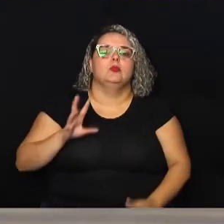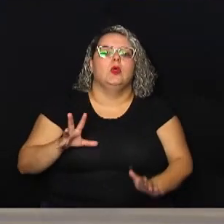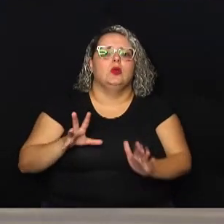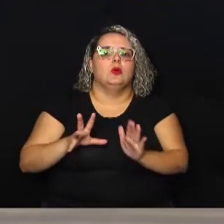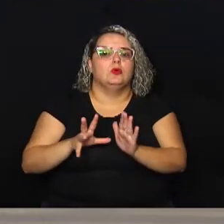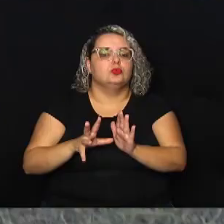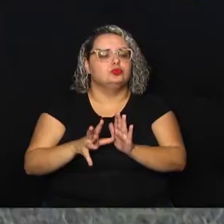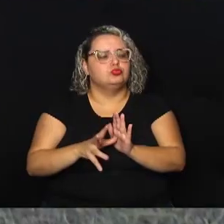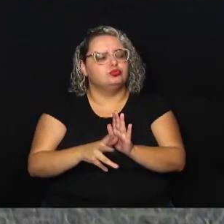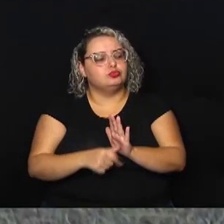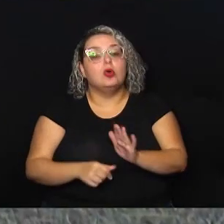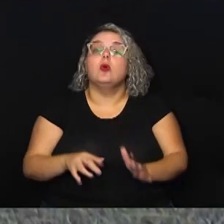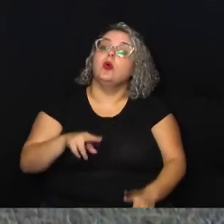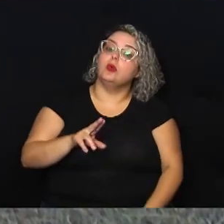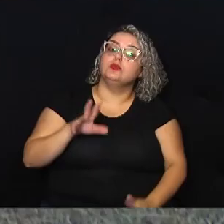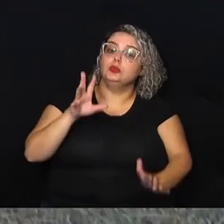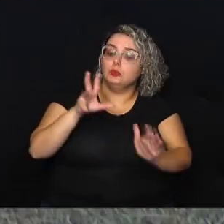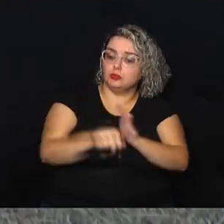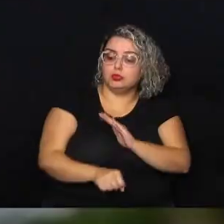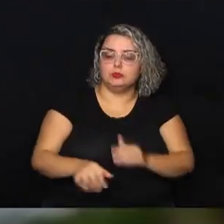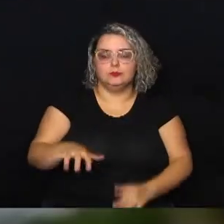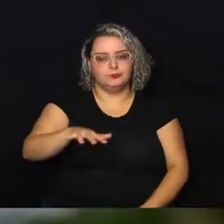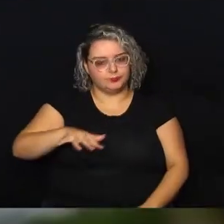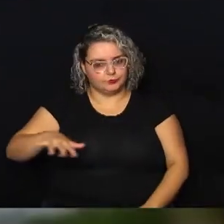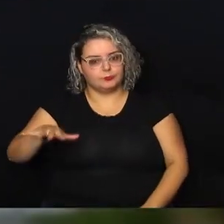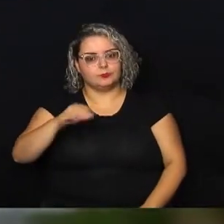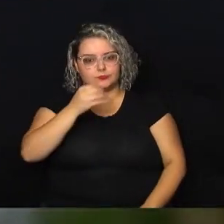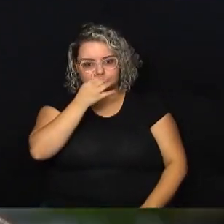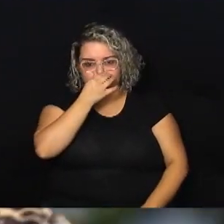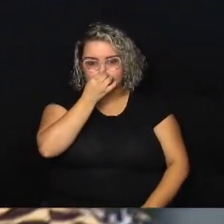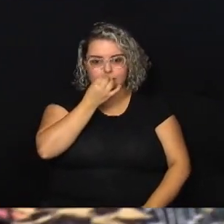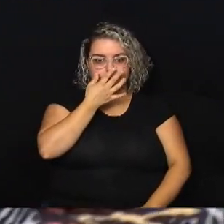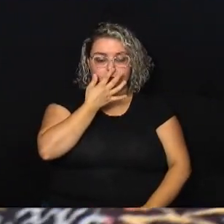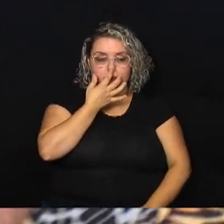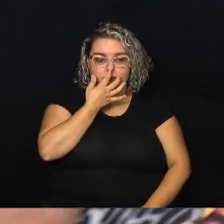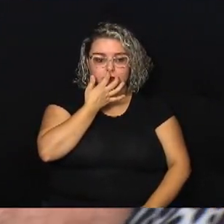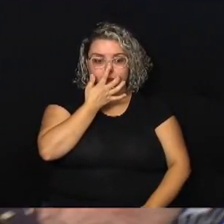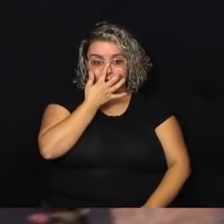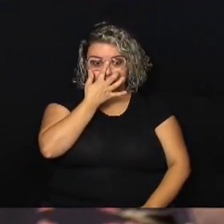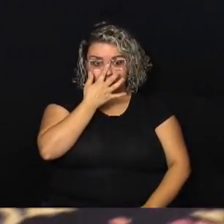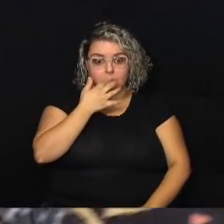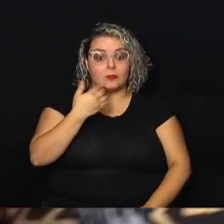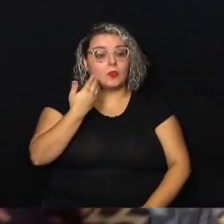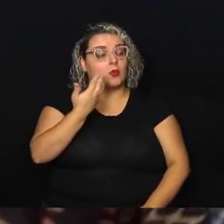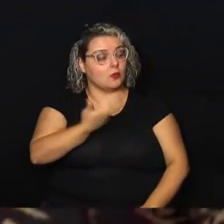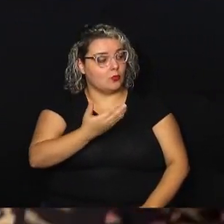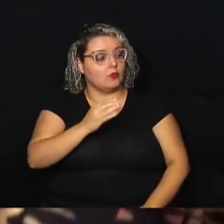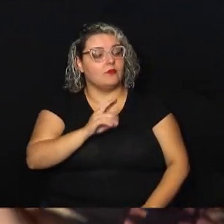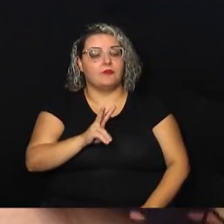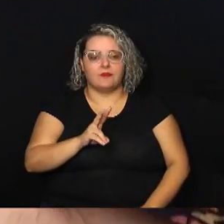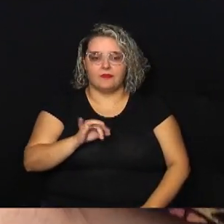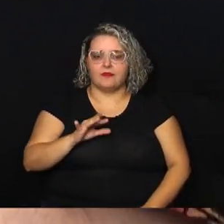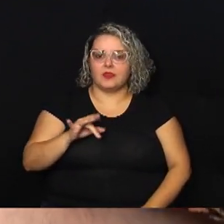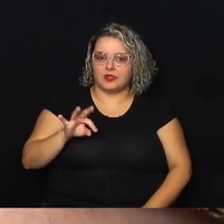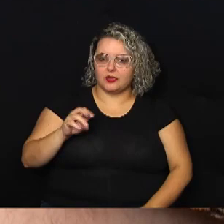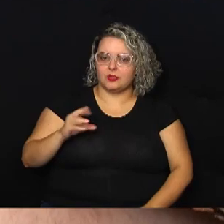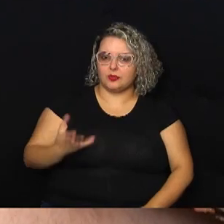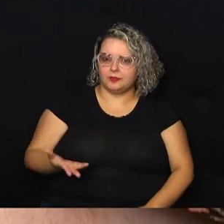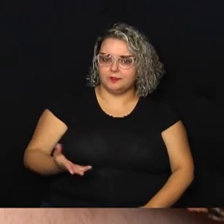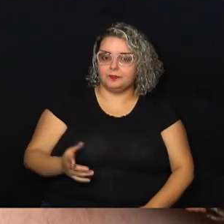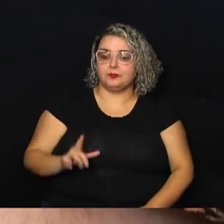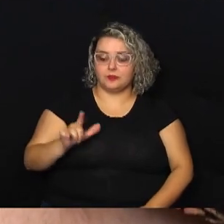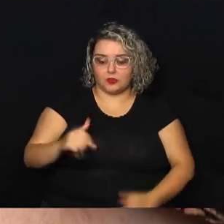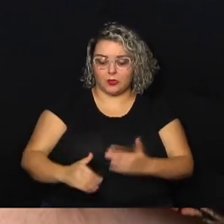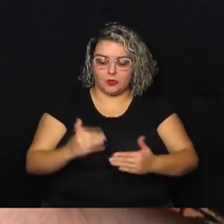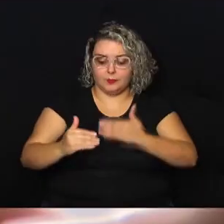ou de roubo no distrito de Barão Geraldo. Ainda de acordo com o Victor, que desenvolveu o aplicativo após ter o